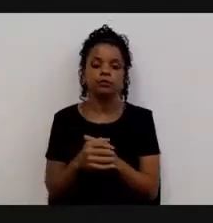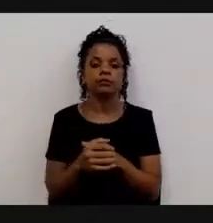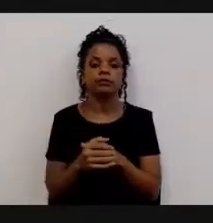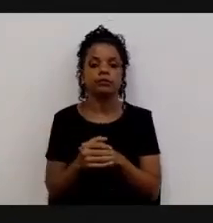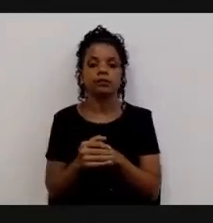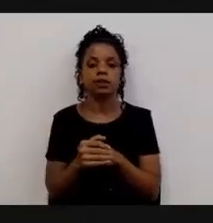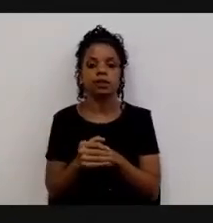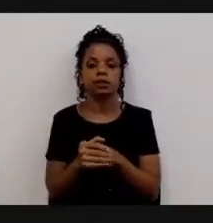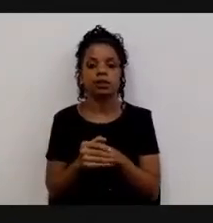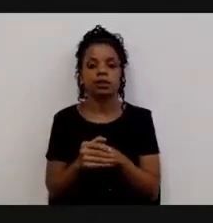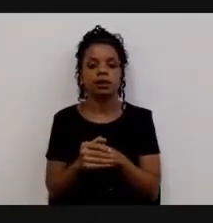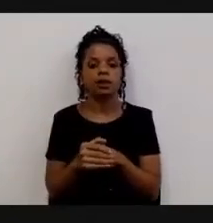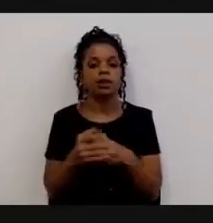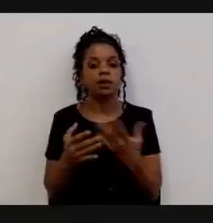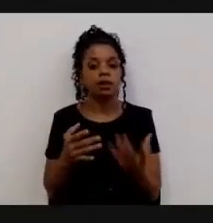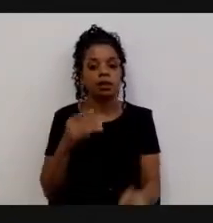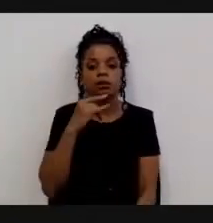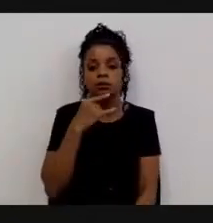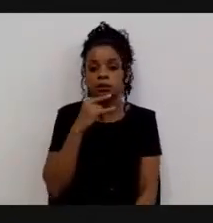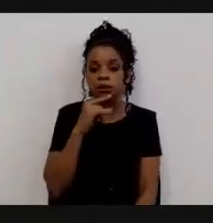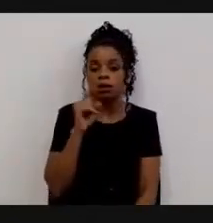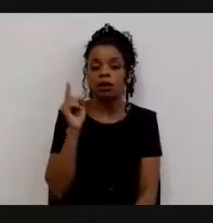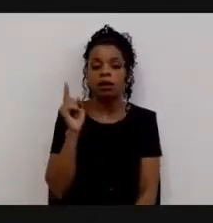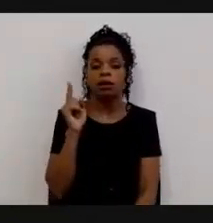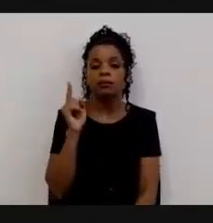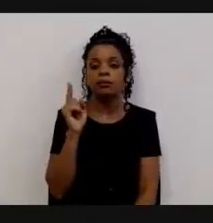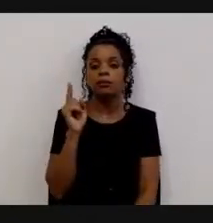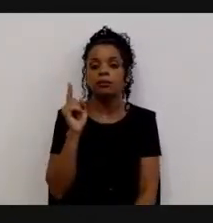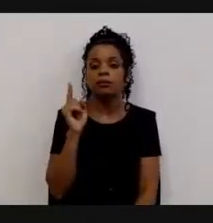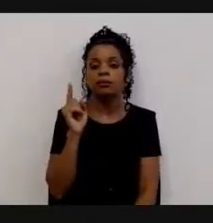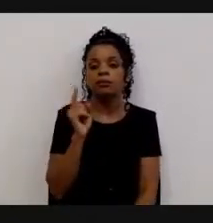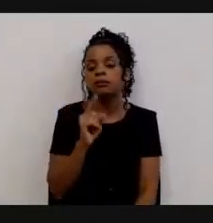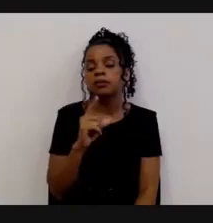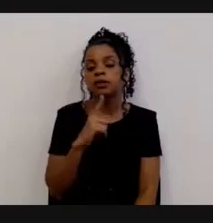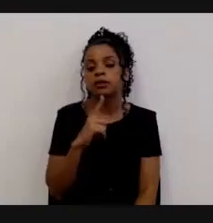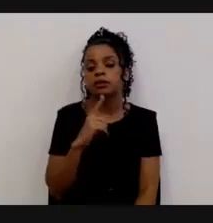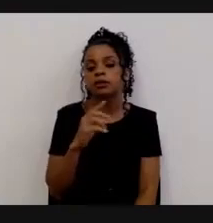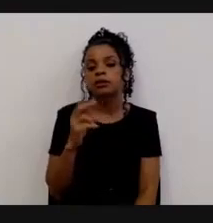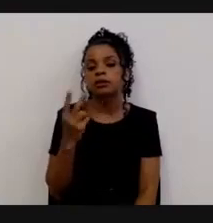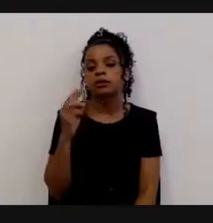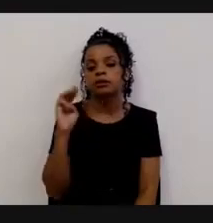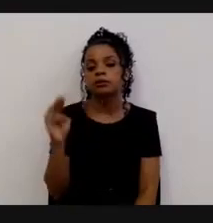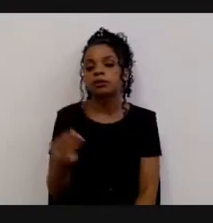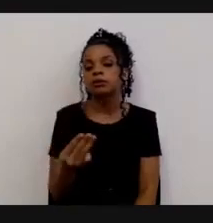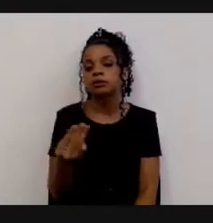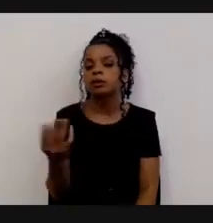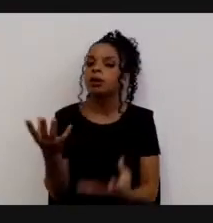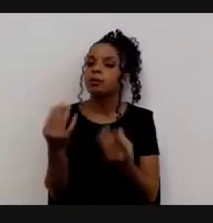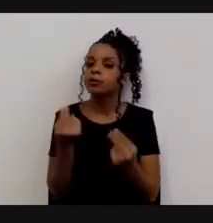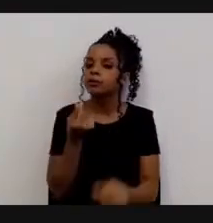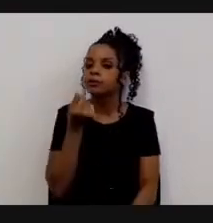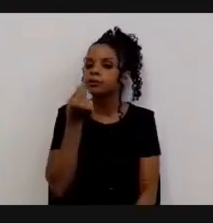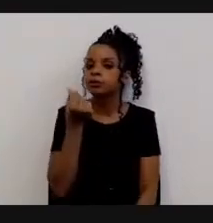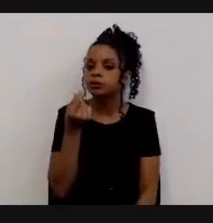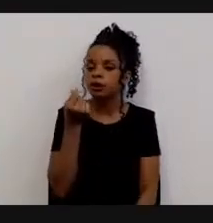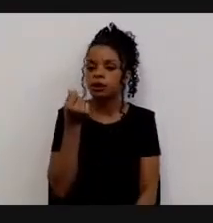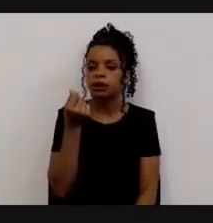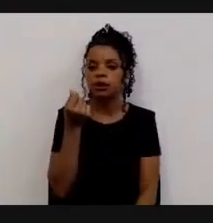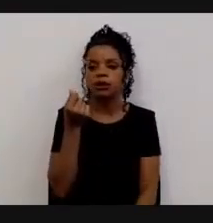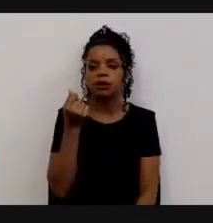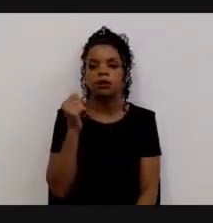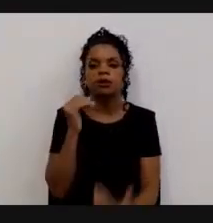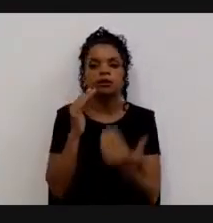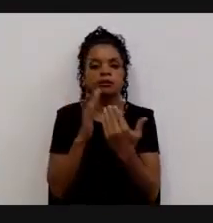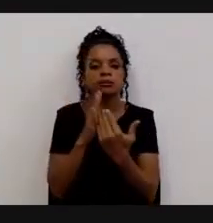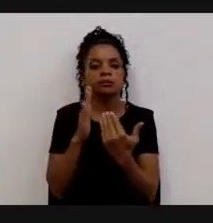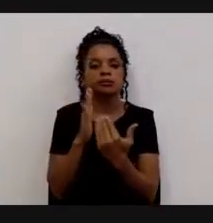também. E lá em Sorocaba, são 2 milhões para cada parlamentar. É muito dinheiro, né? É muito dinheiro. E todo ano